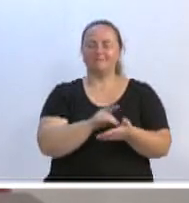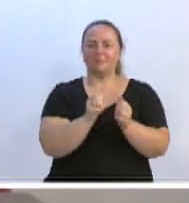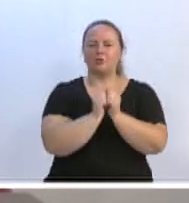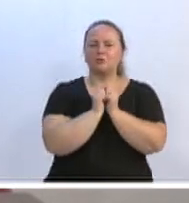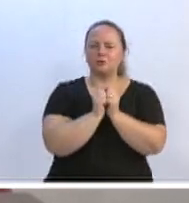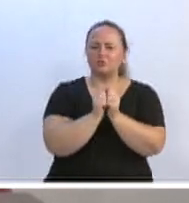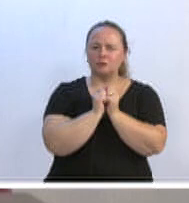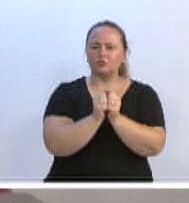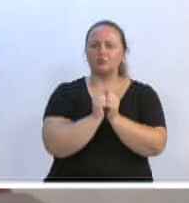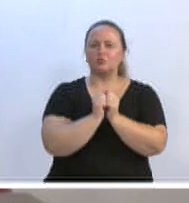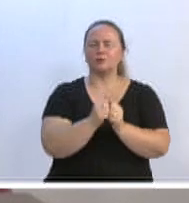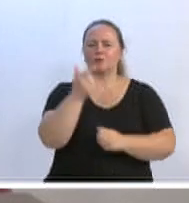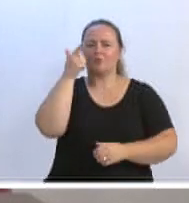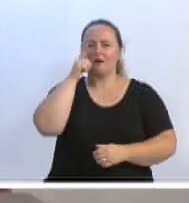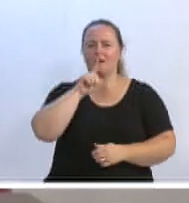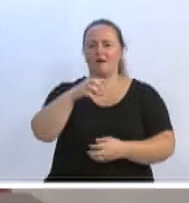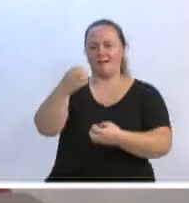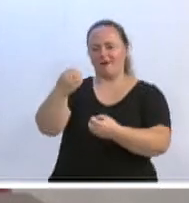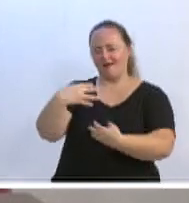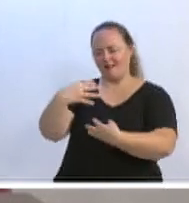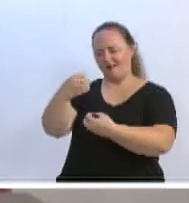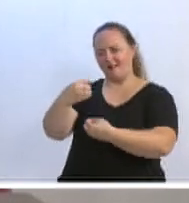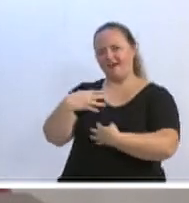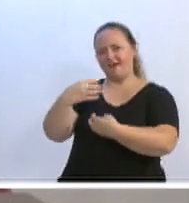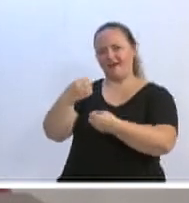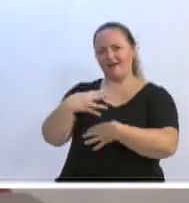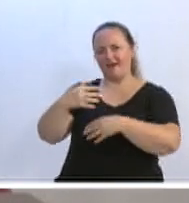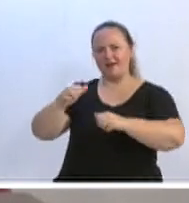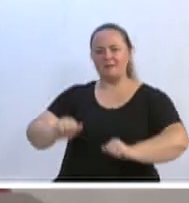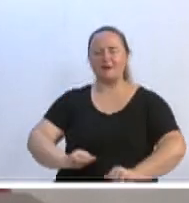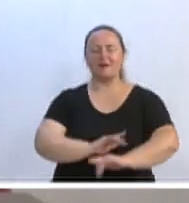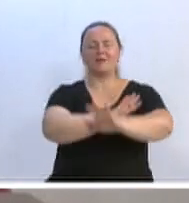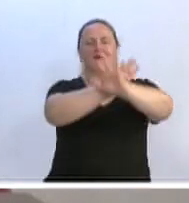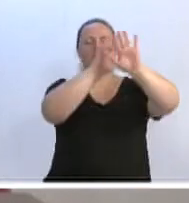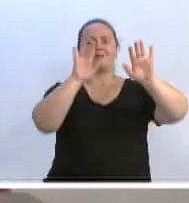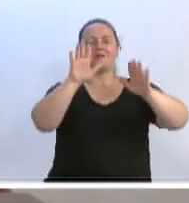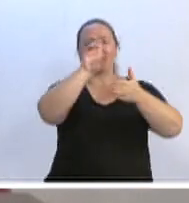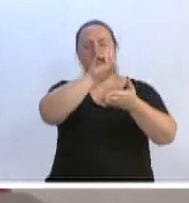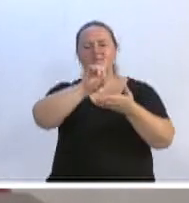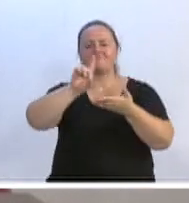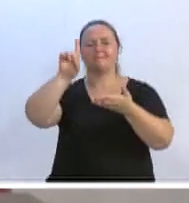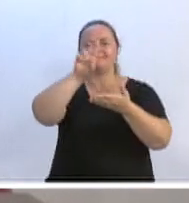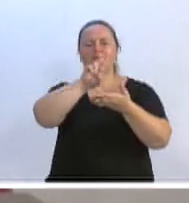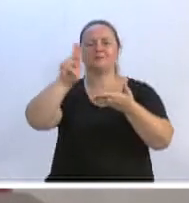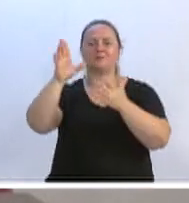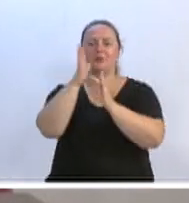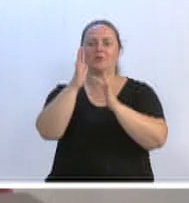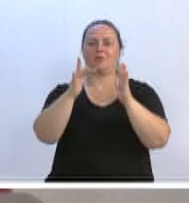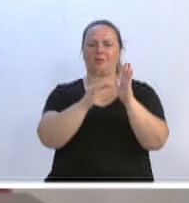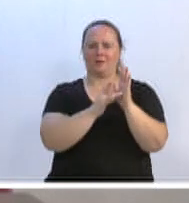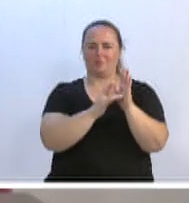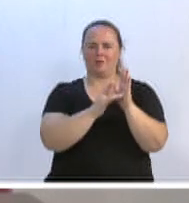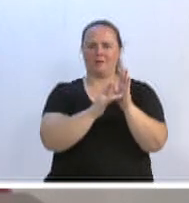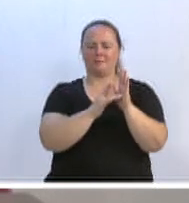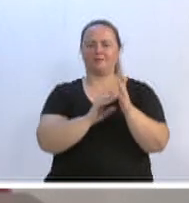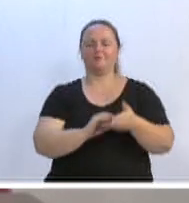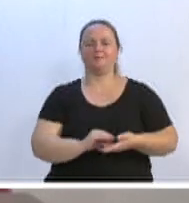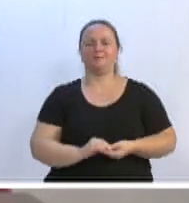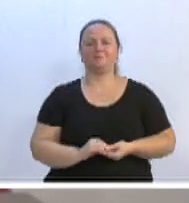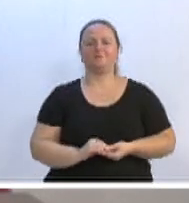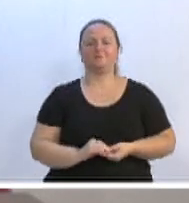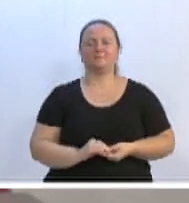juntos, receberem o ensino da palavra, glorificando também o nome do Senhor Jesus. Nesses